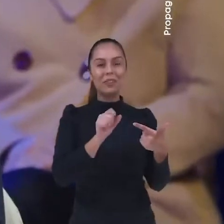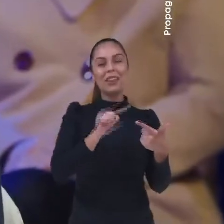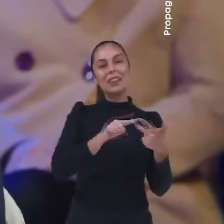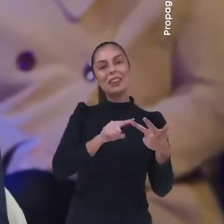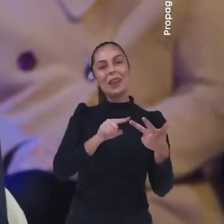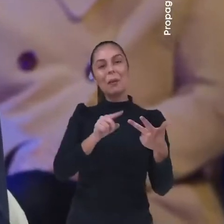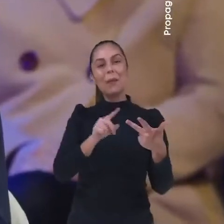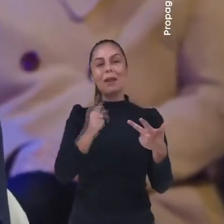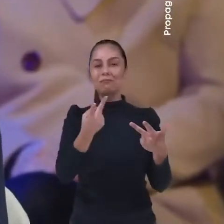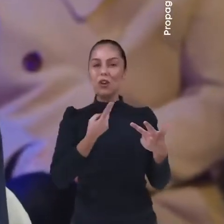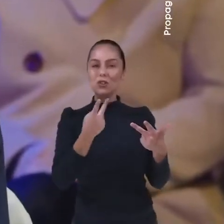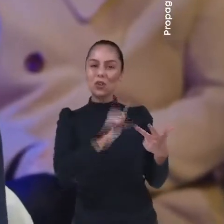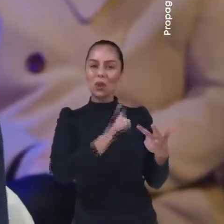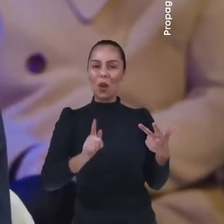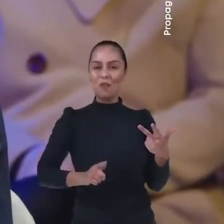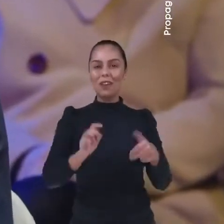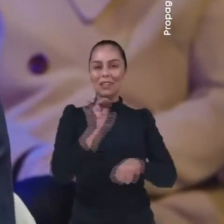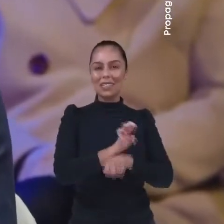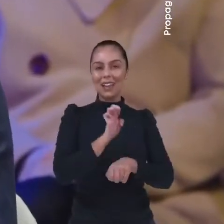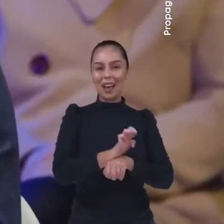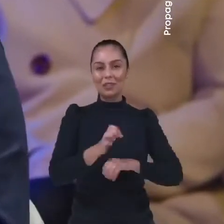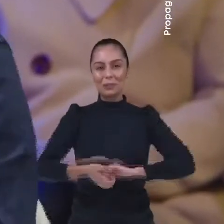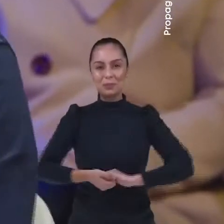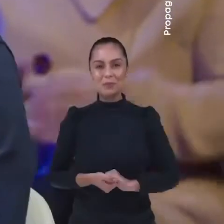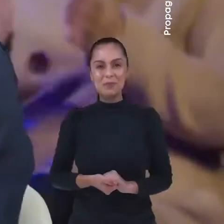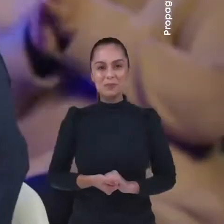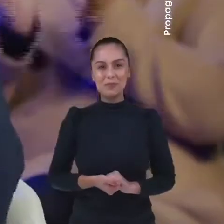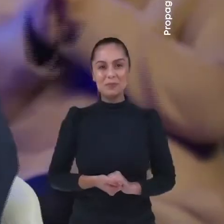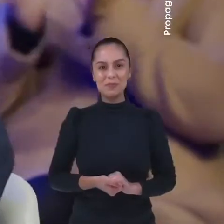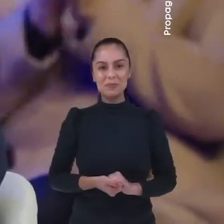Ruas, eu e tu no governo do estado. Muito obrigado.